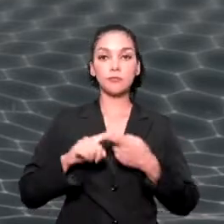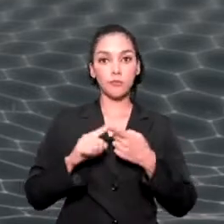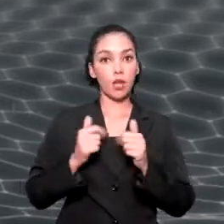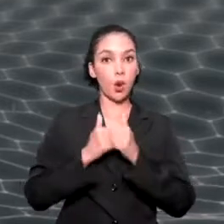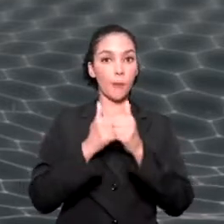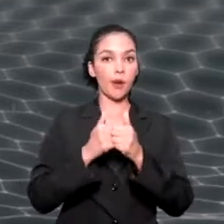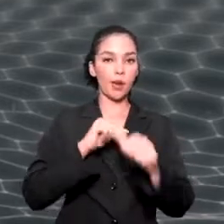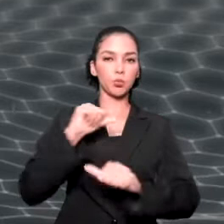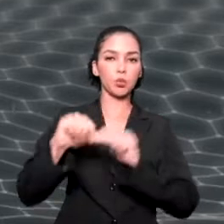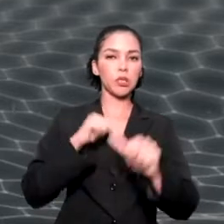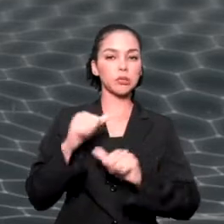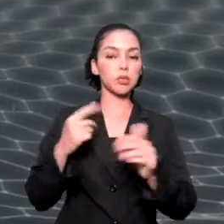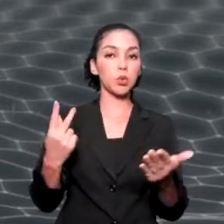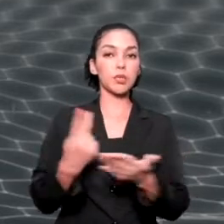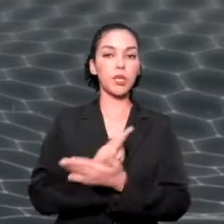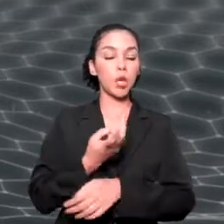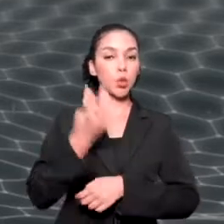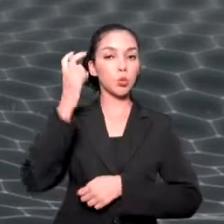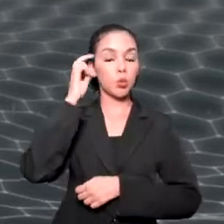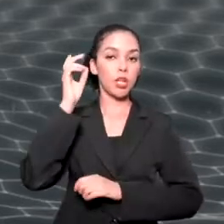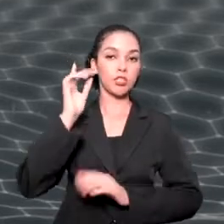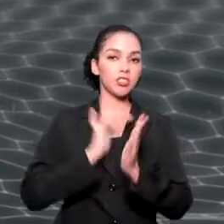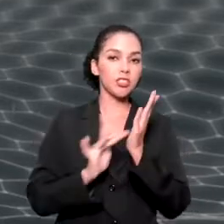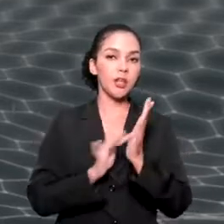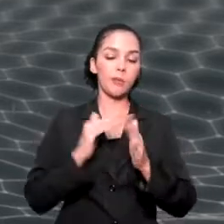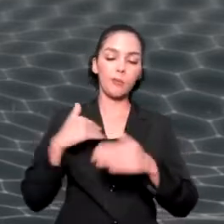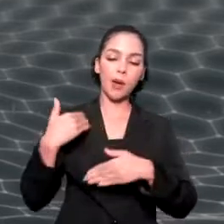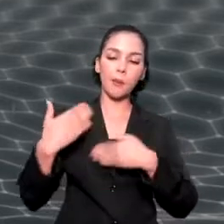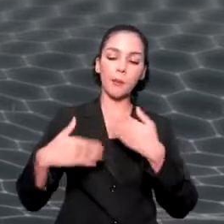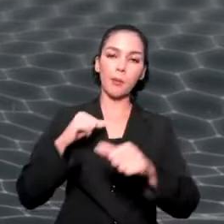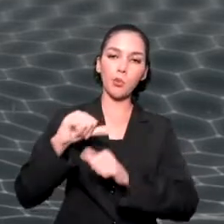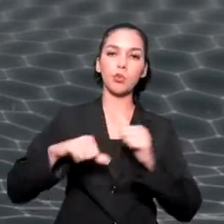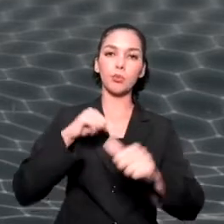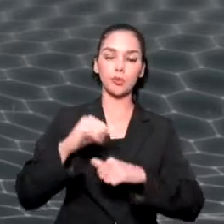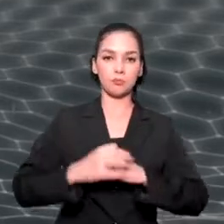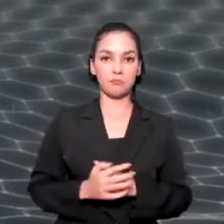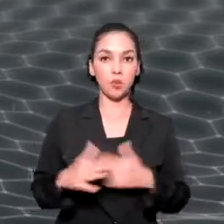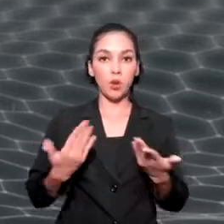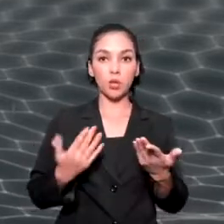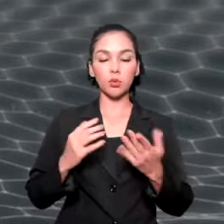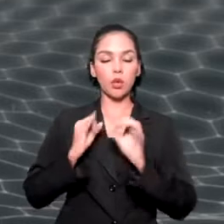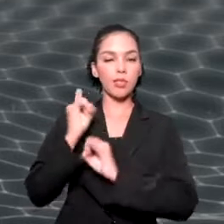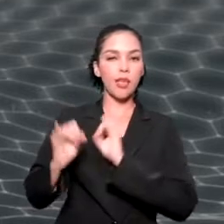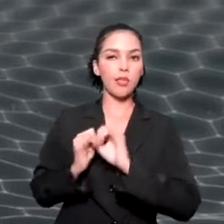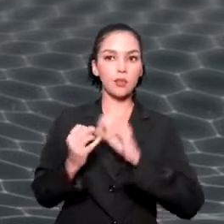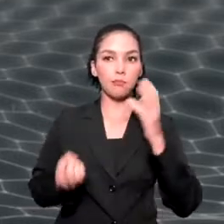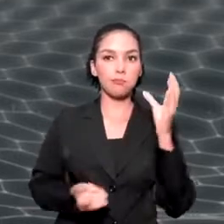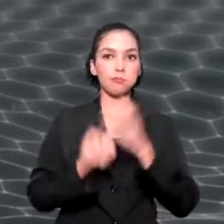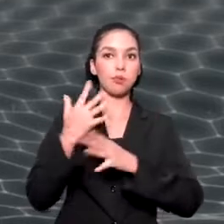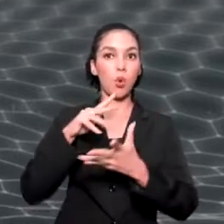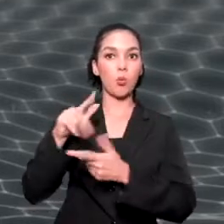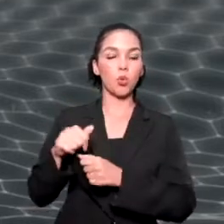convivência, e acompanhar as mudanças pelas quais a cultura digital vai passando. Quando a web foi lançada ao